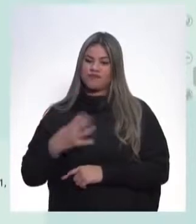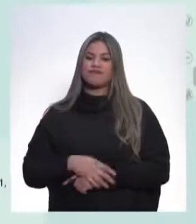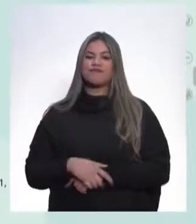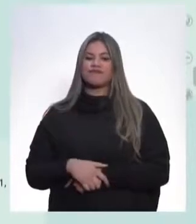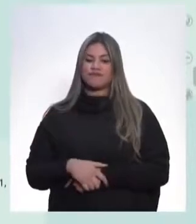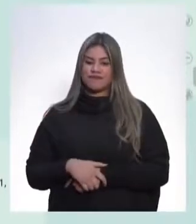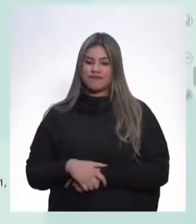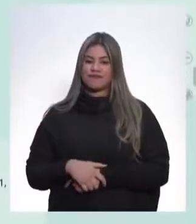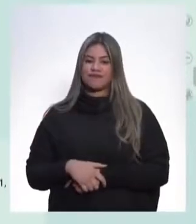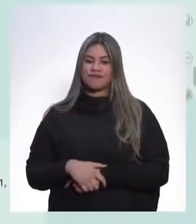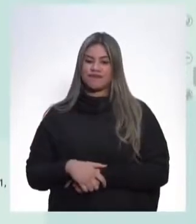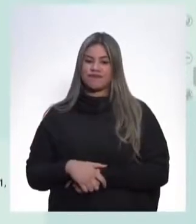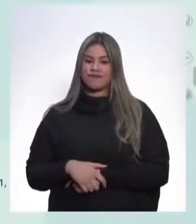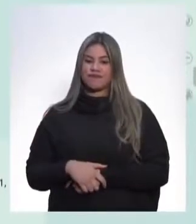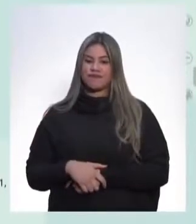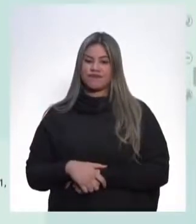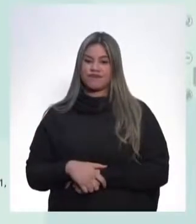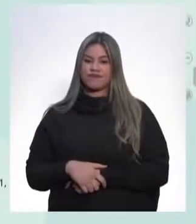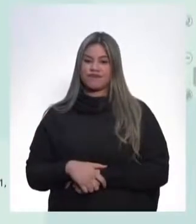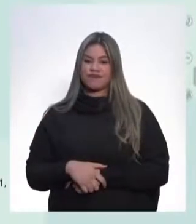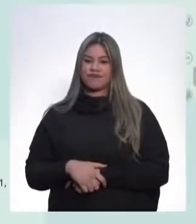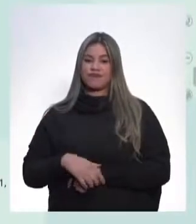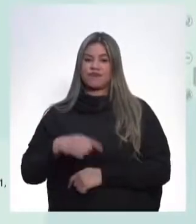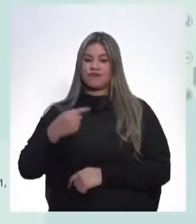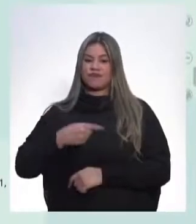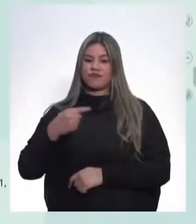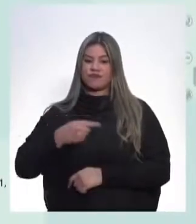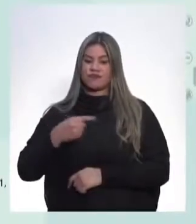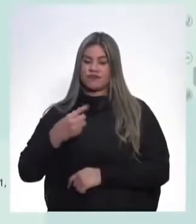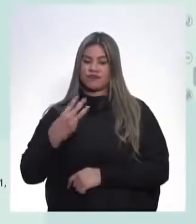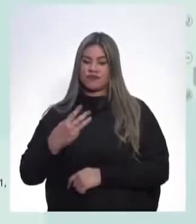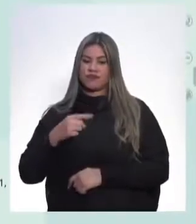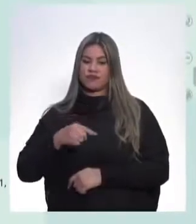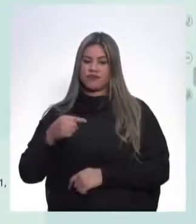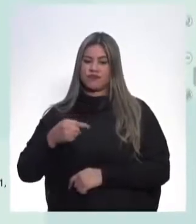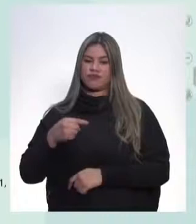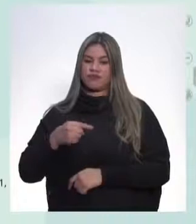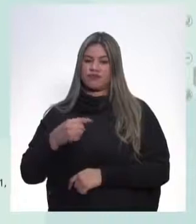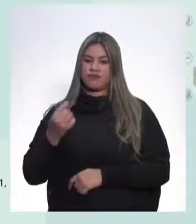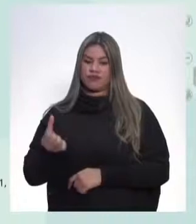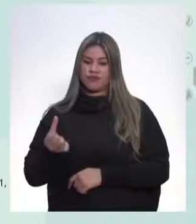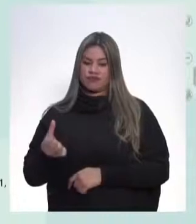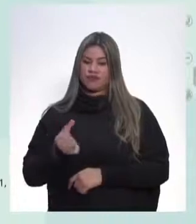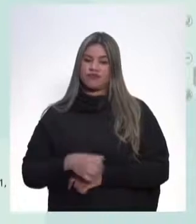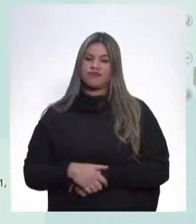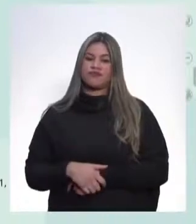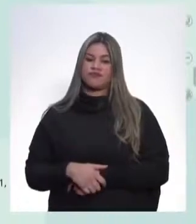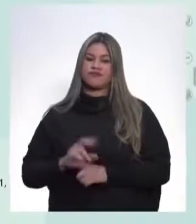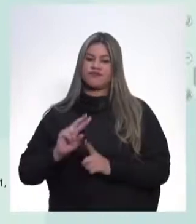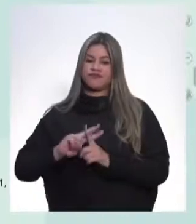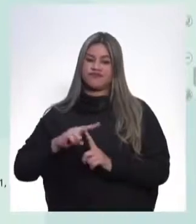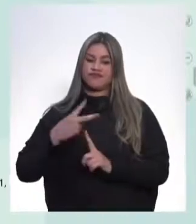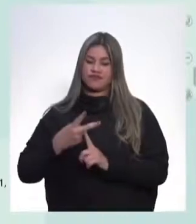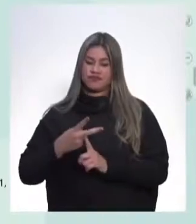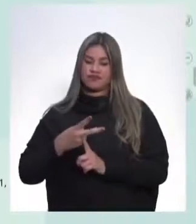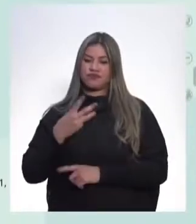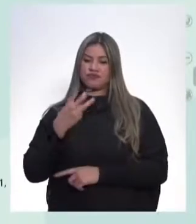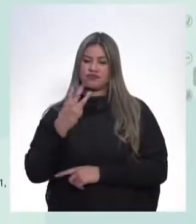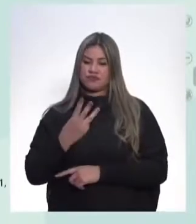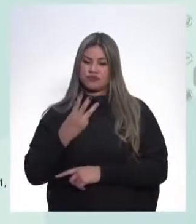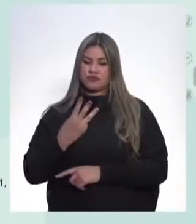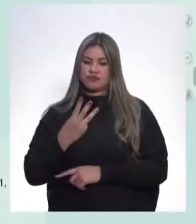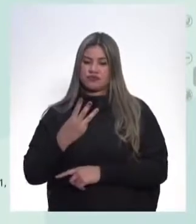4. Menos 3 e menos 6. O dobro de 3 negativo é